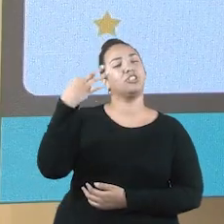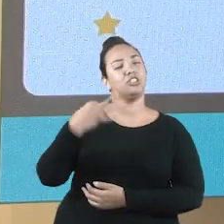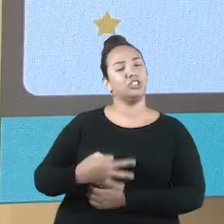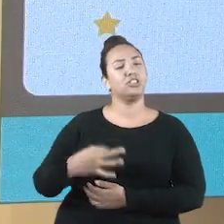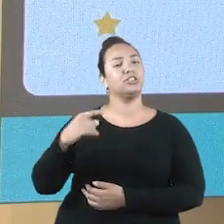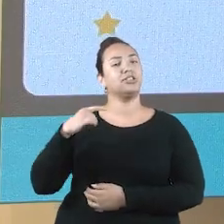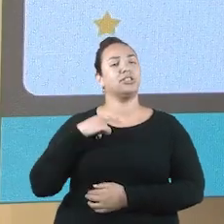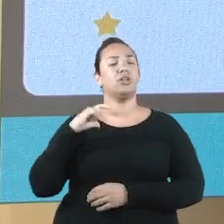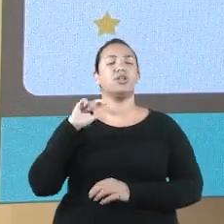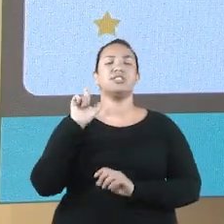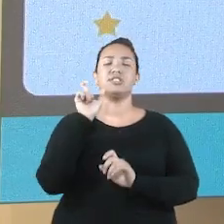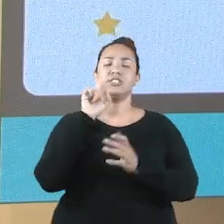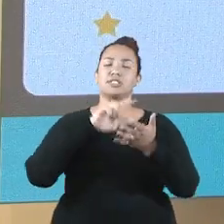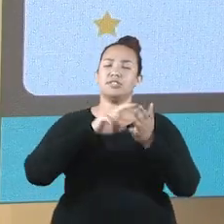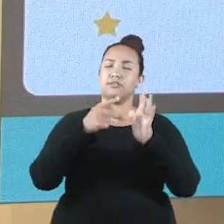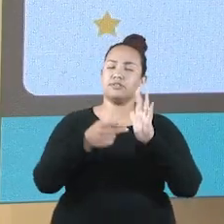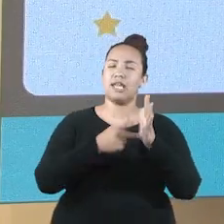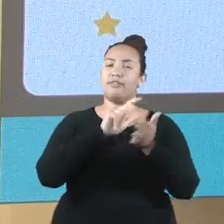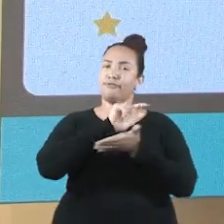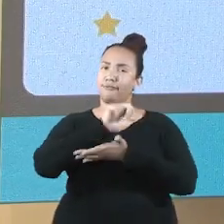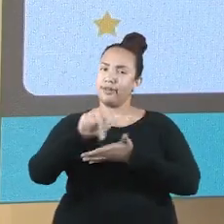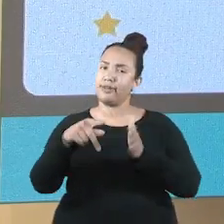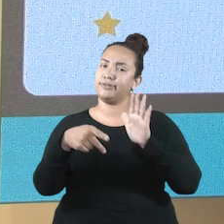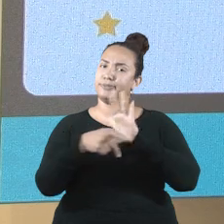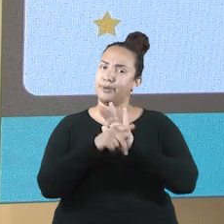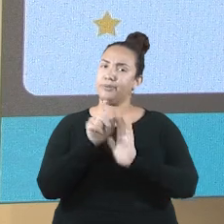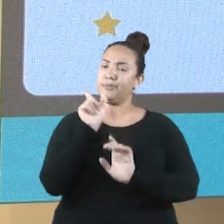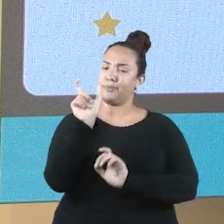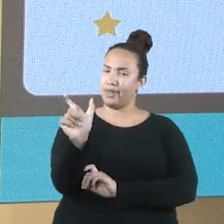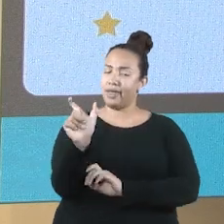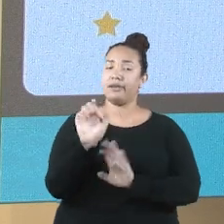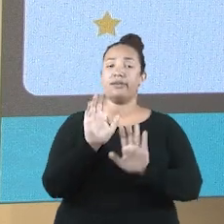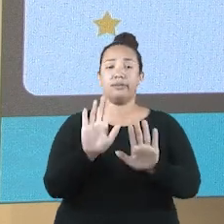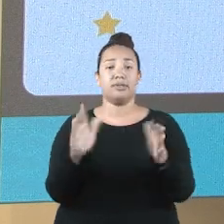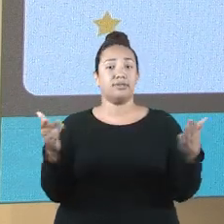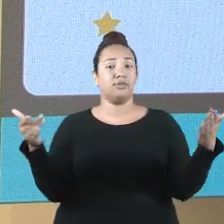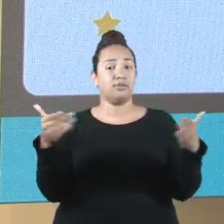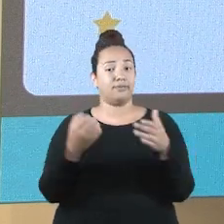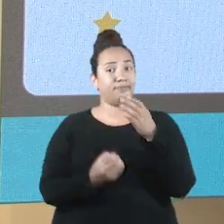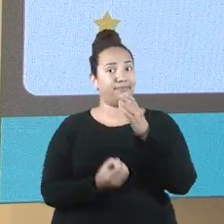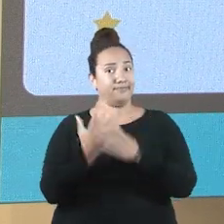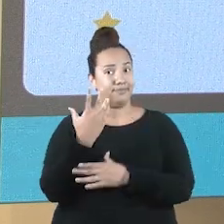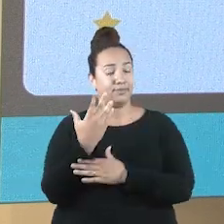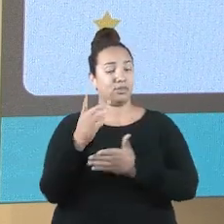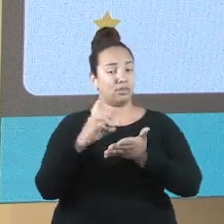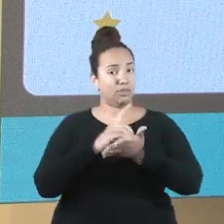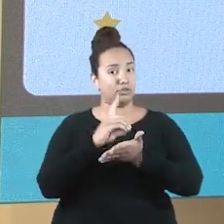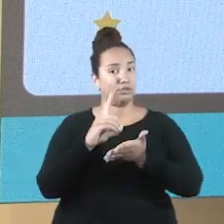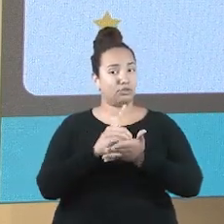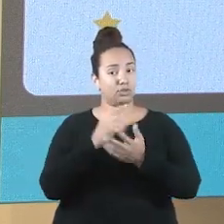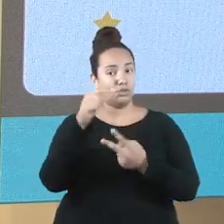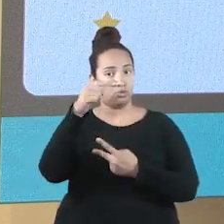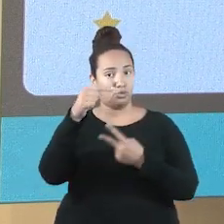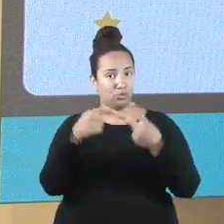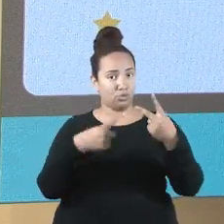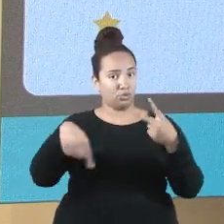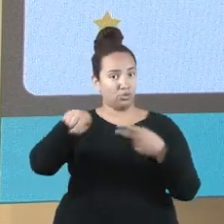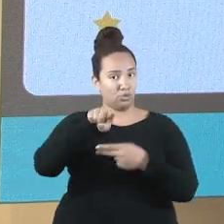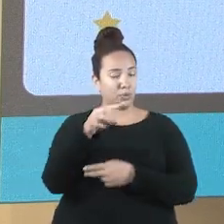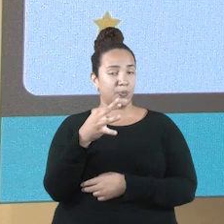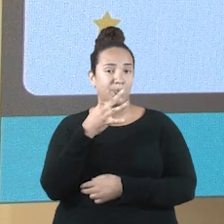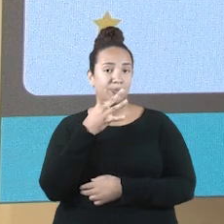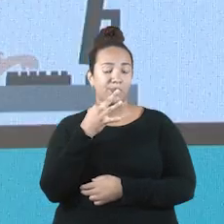eu tenho certeza que existem outros significados para essa palavra, mas vamos montar o nosso verbete com esses dois